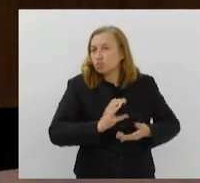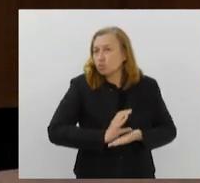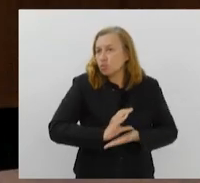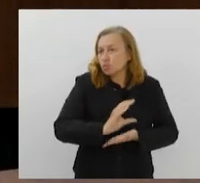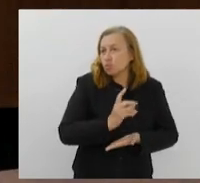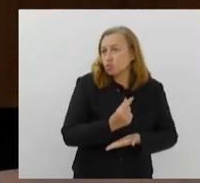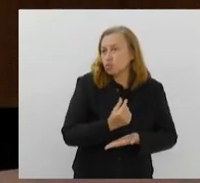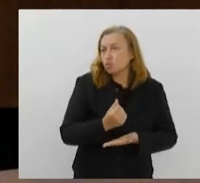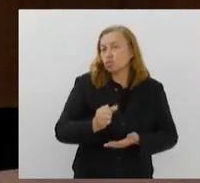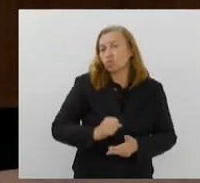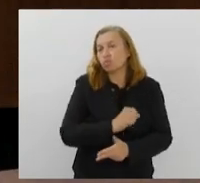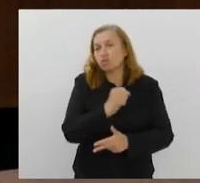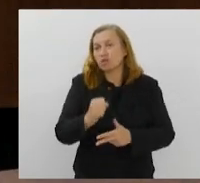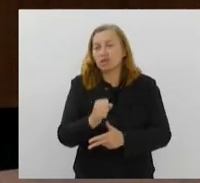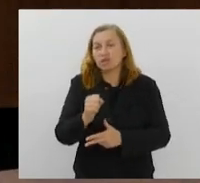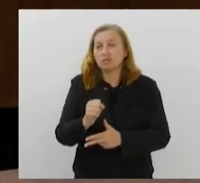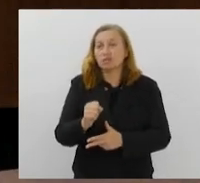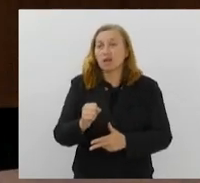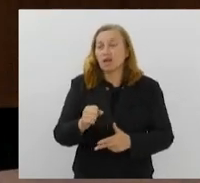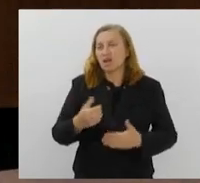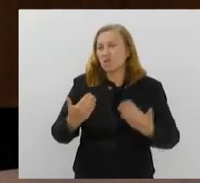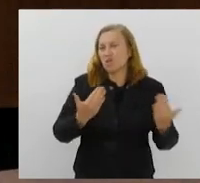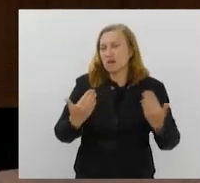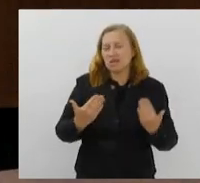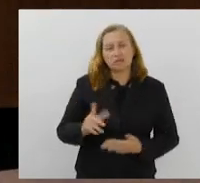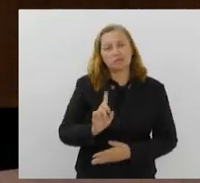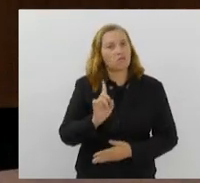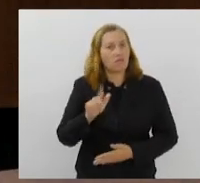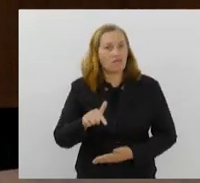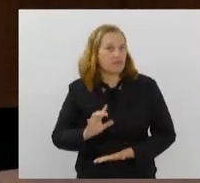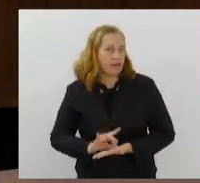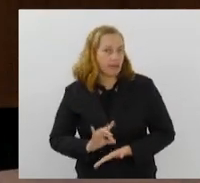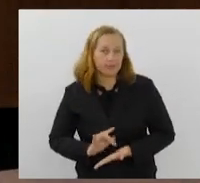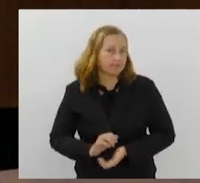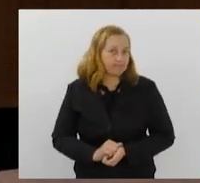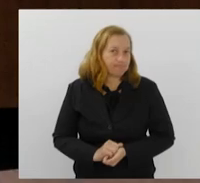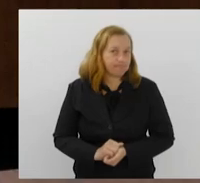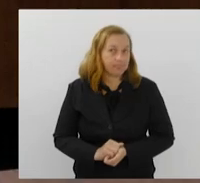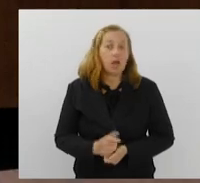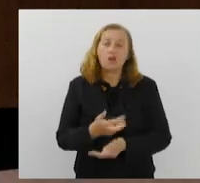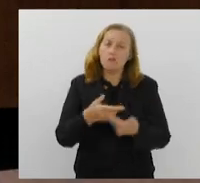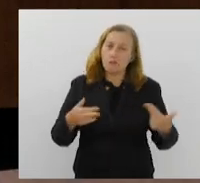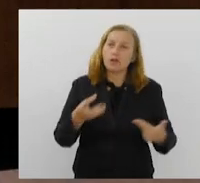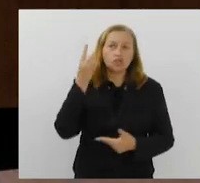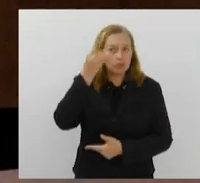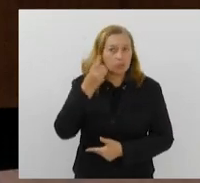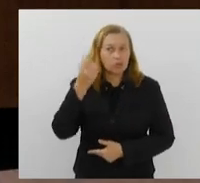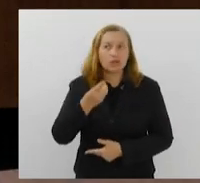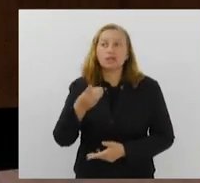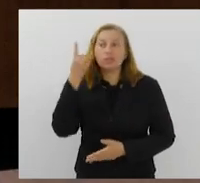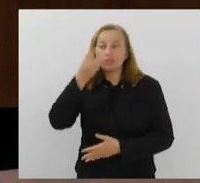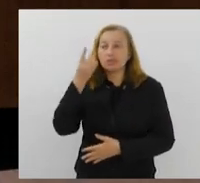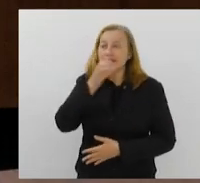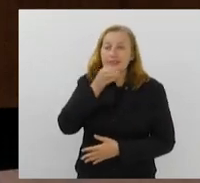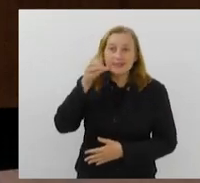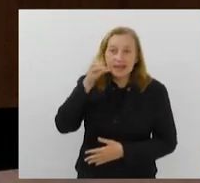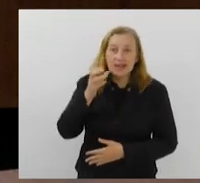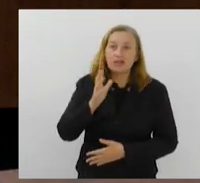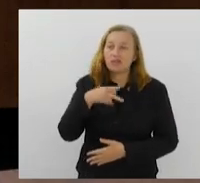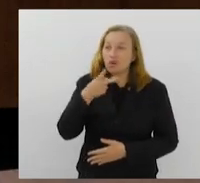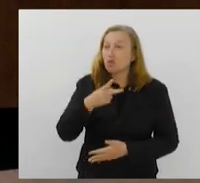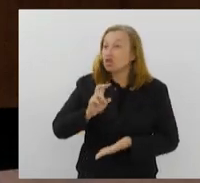Executivo. Portanto, a comparação não procede, não é correta. Vários deputados, a deputada Célia Jordão disse que de